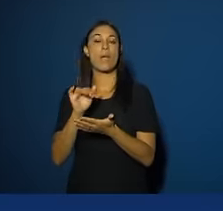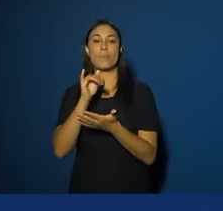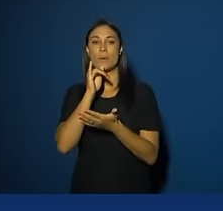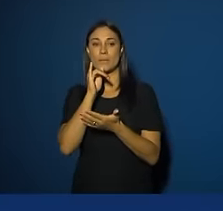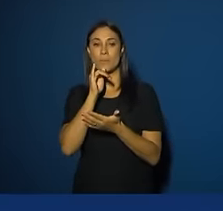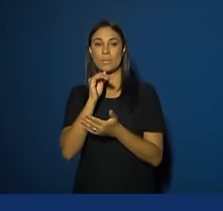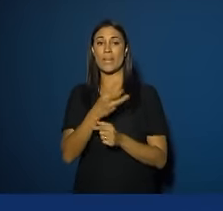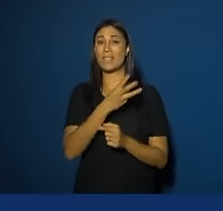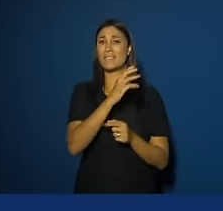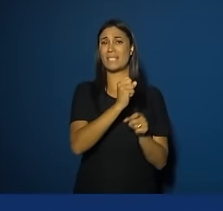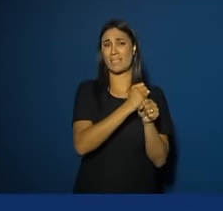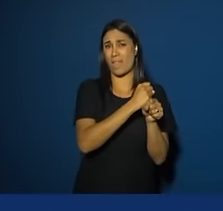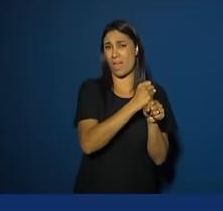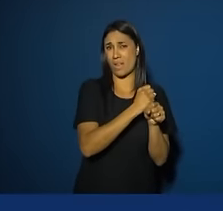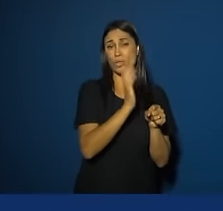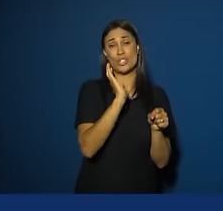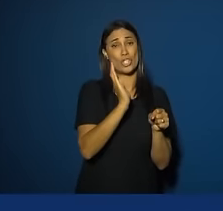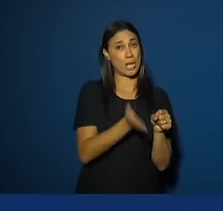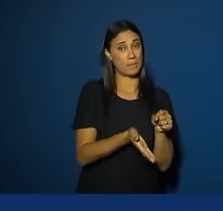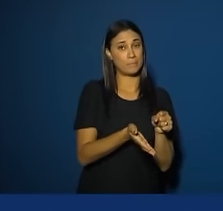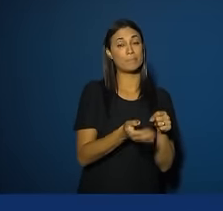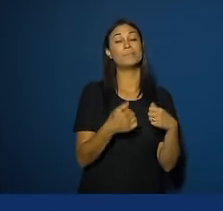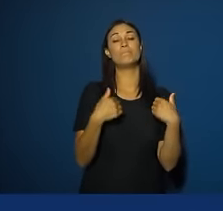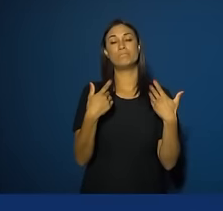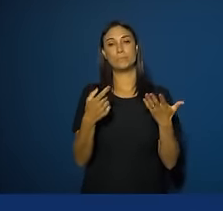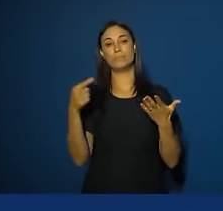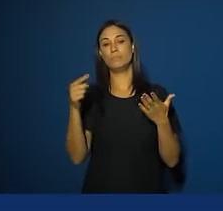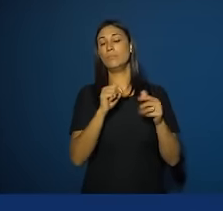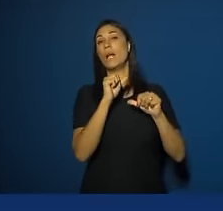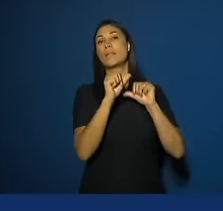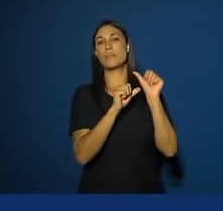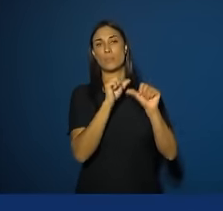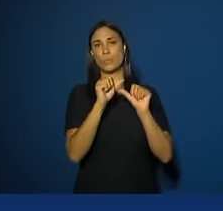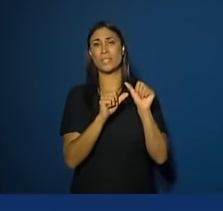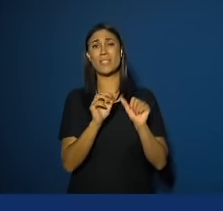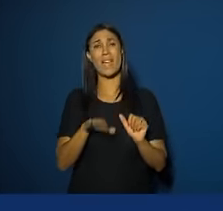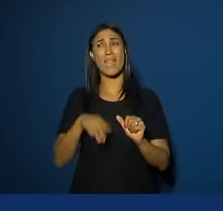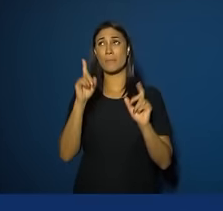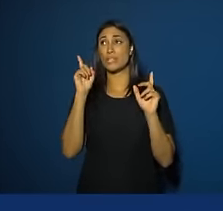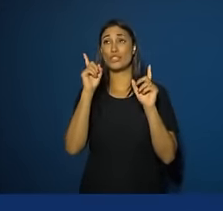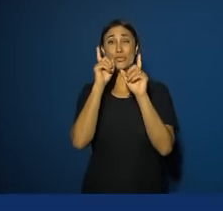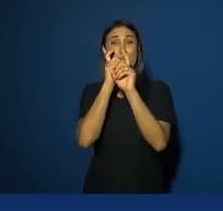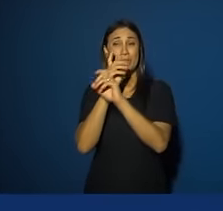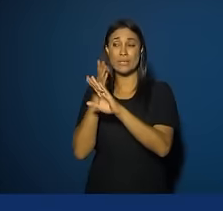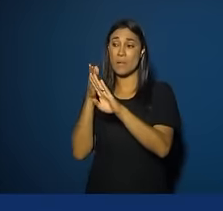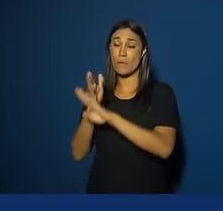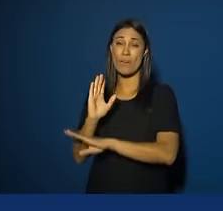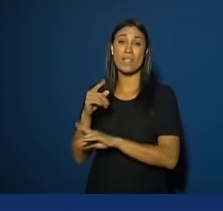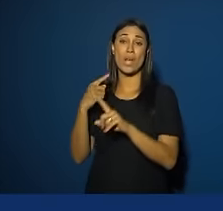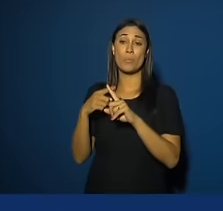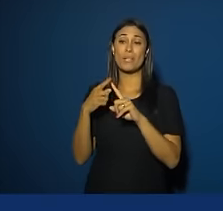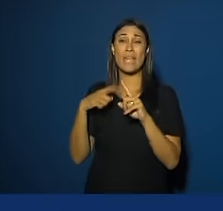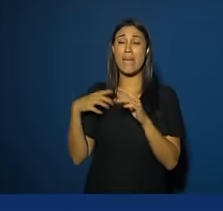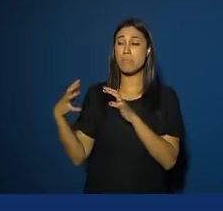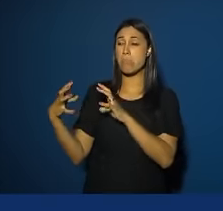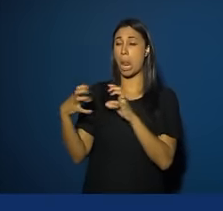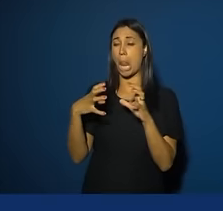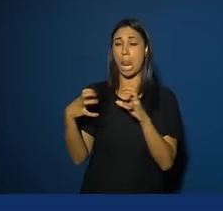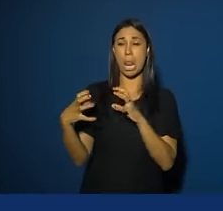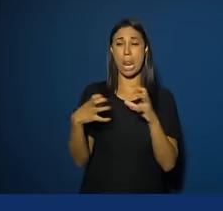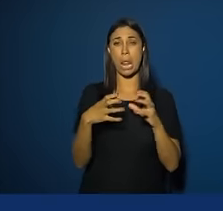tava em Pauta há 30 anos n exatamente e é das reformas a mais difícil de ser aprovada porque ela é um natural conflito